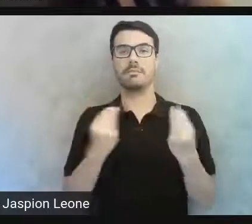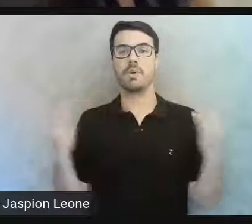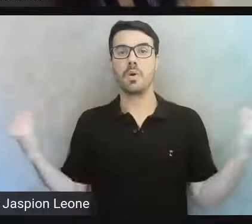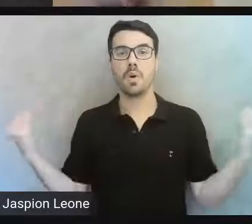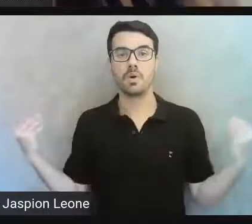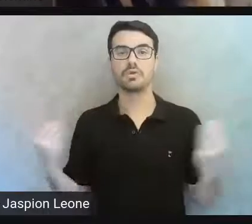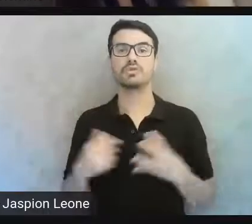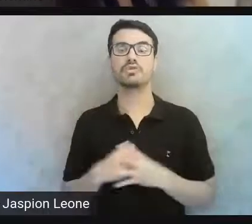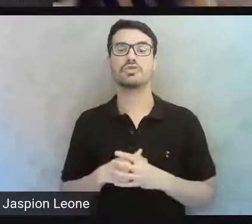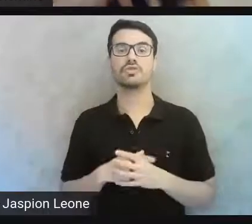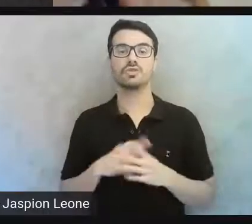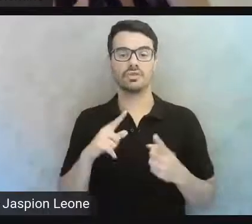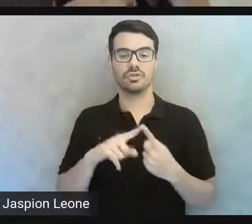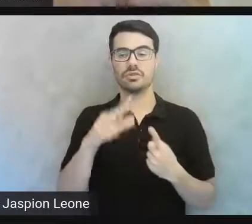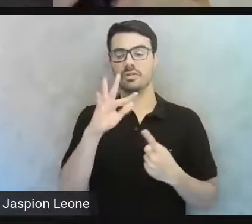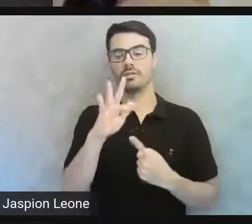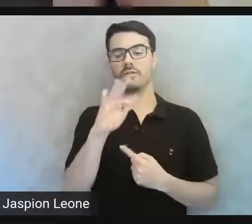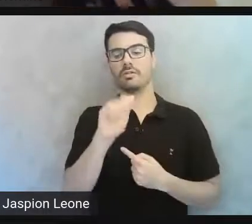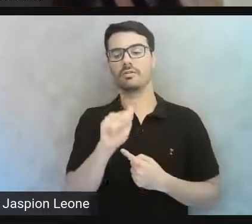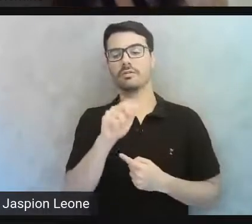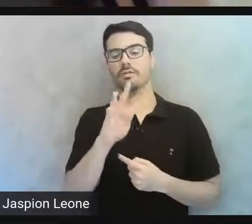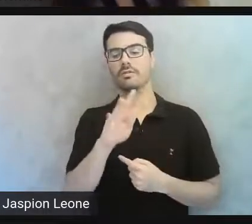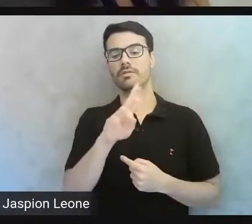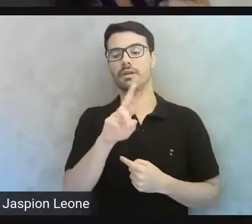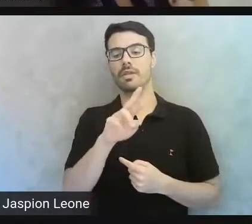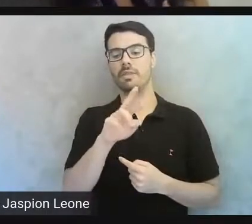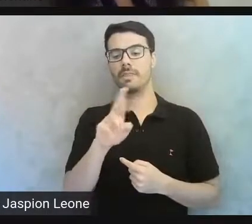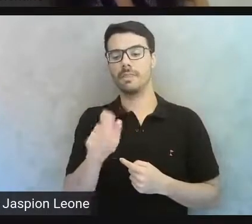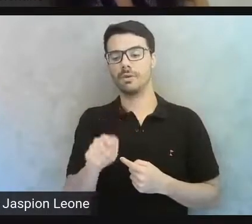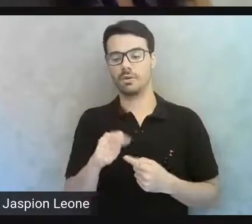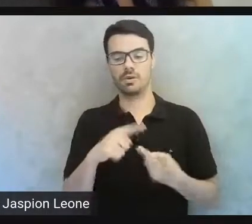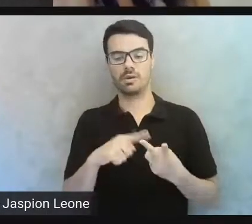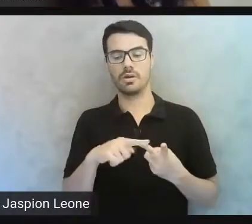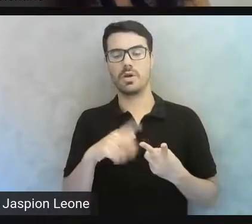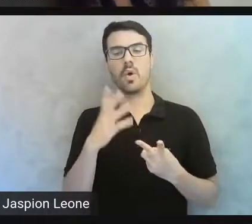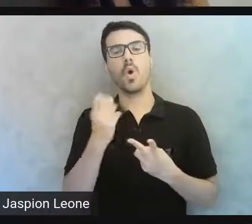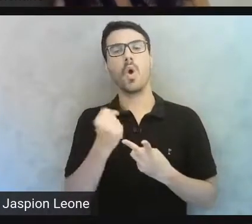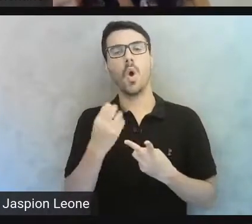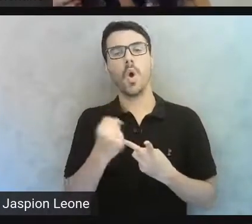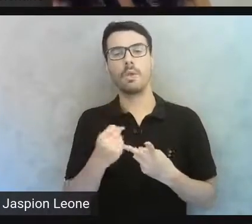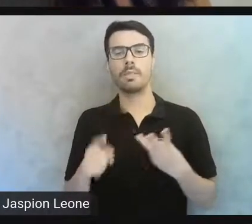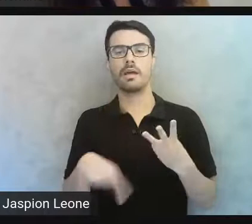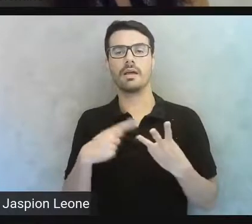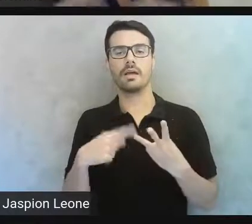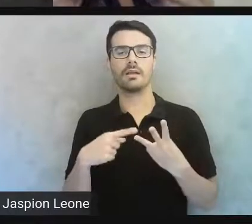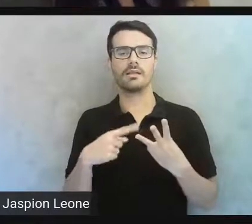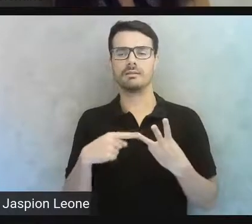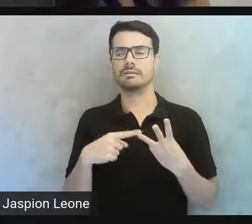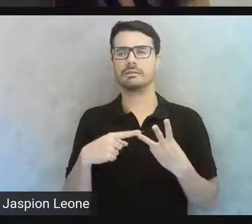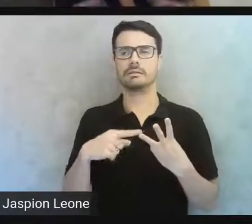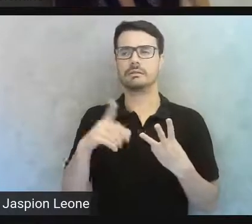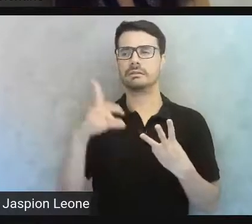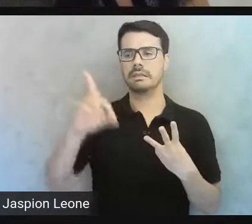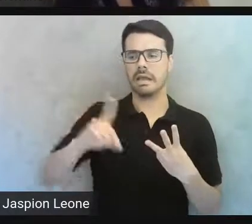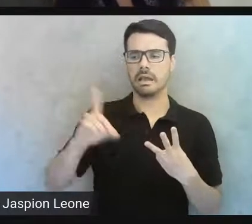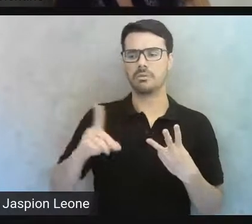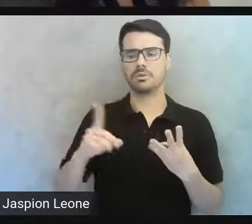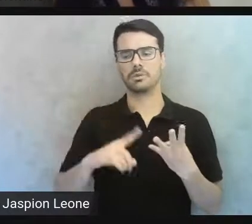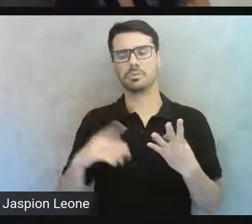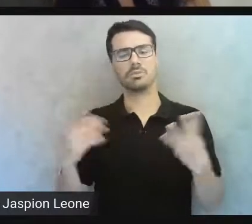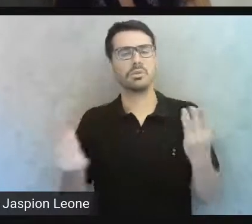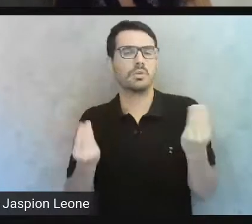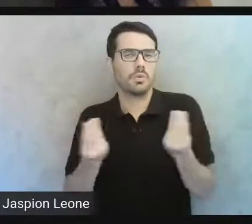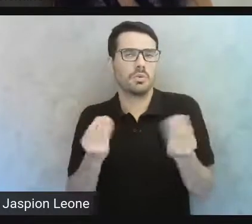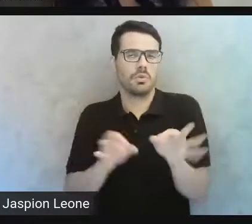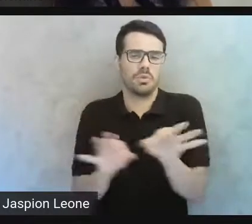dado, fatura do cartão, um monte de conta, a própria conta corrente, às vezes tem várias compras no débito. Então, assim, como eu consigo